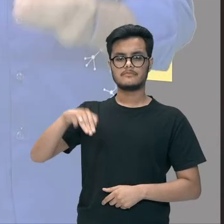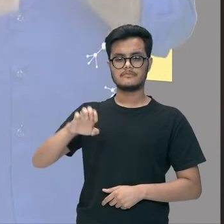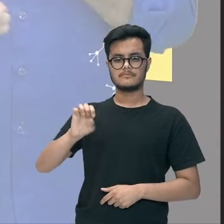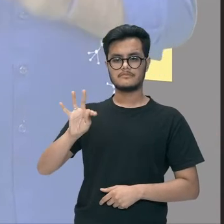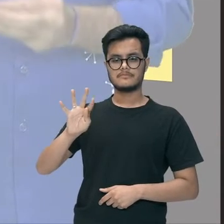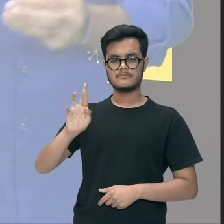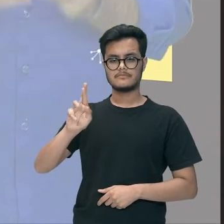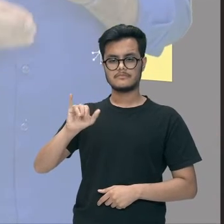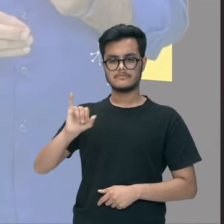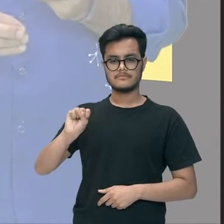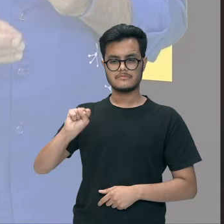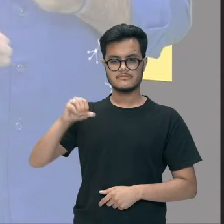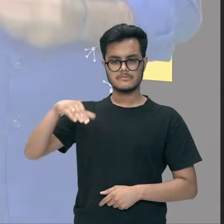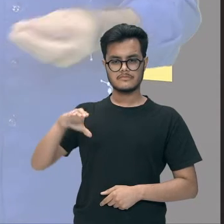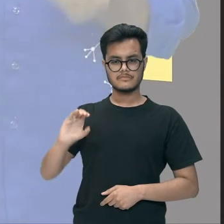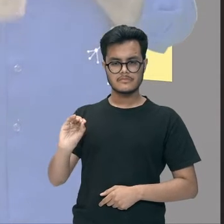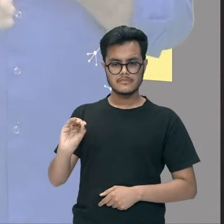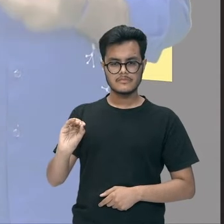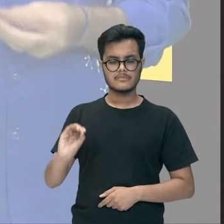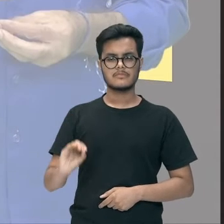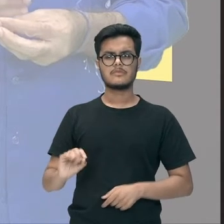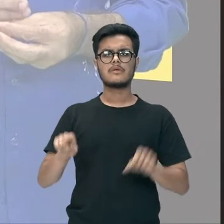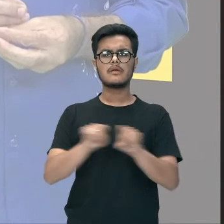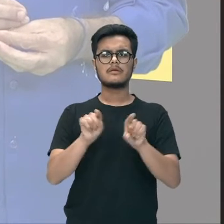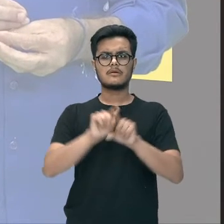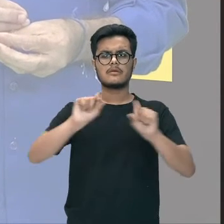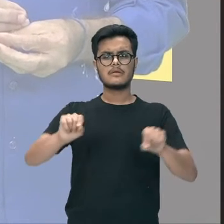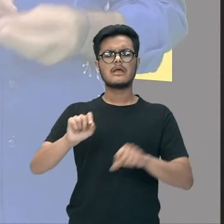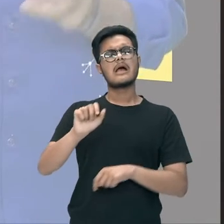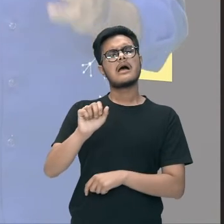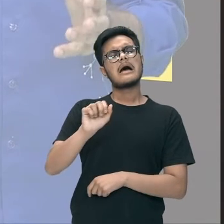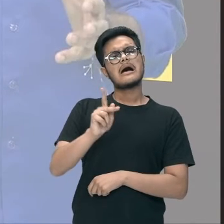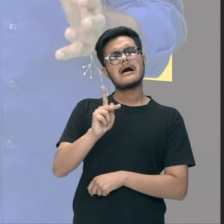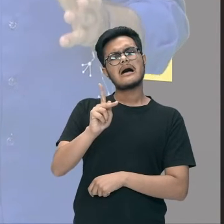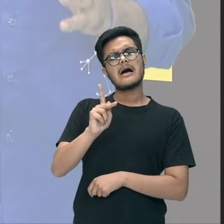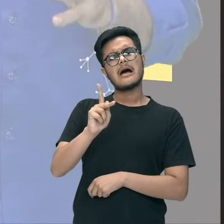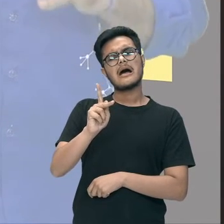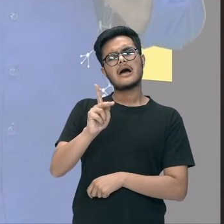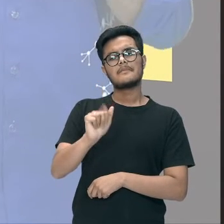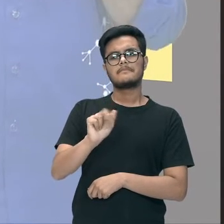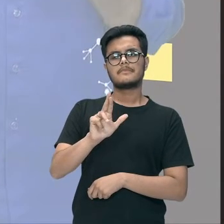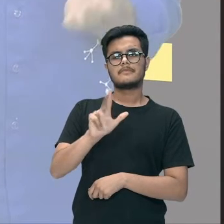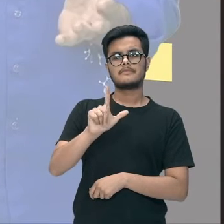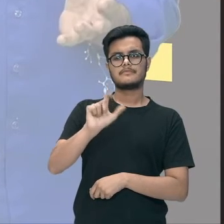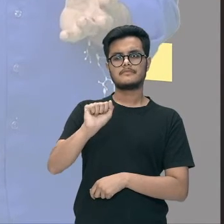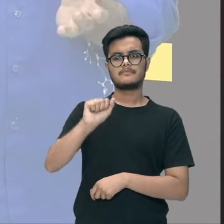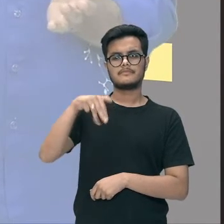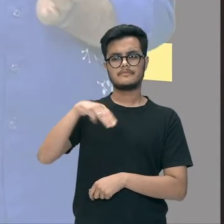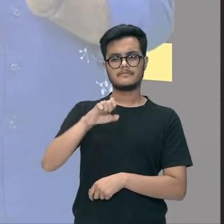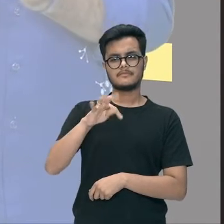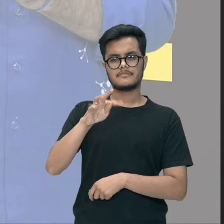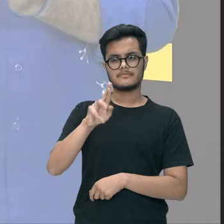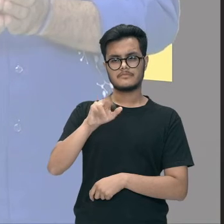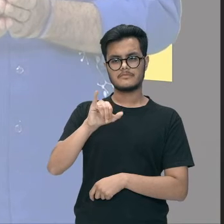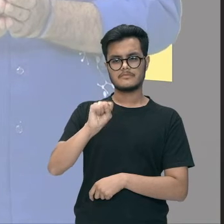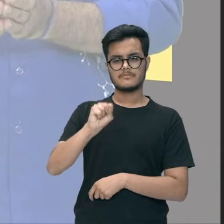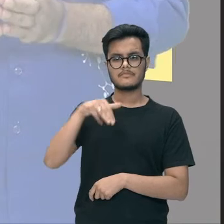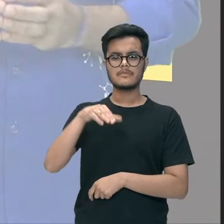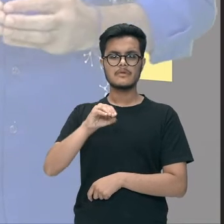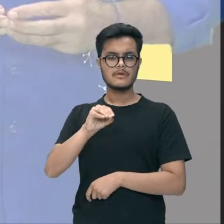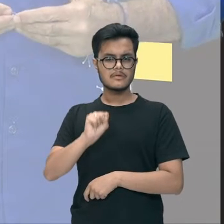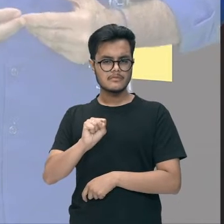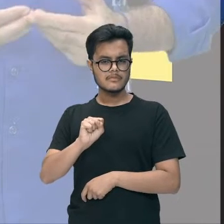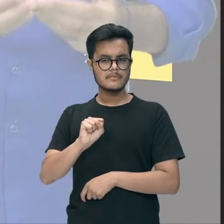um parlamentarismo às avessas. Por que é um parlamentarismo às avessas? Porque o parlamentarismo ele funciona da seguinte